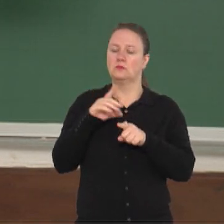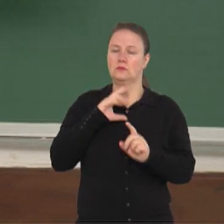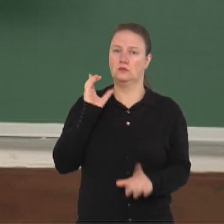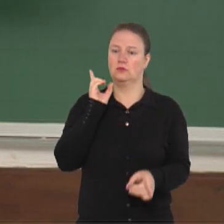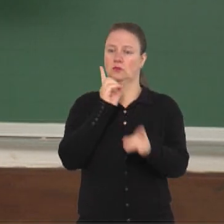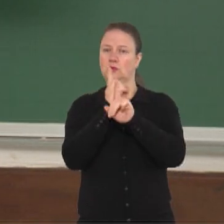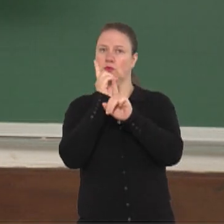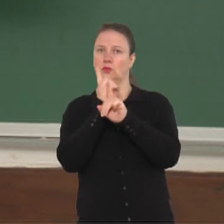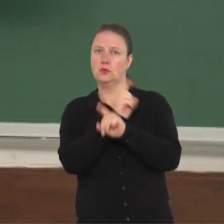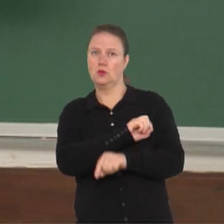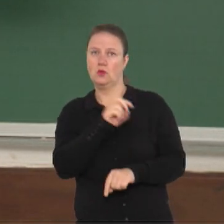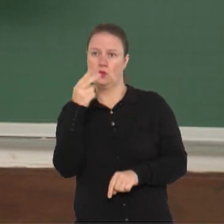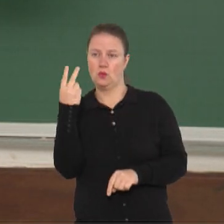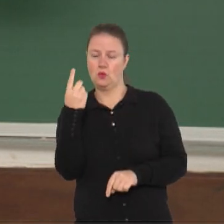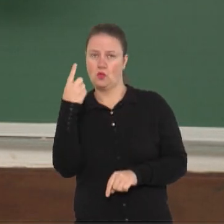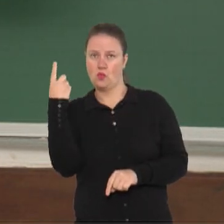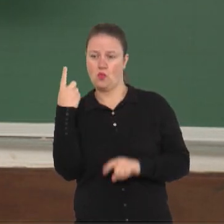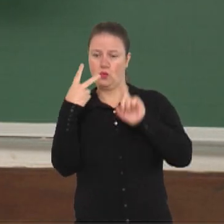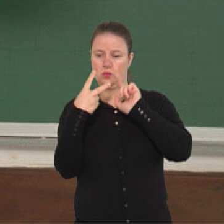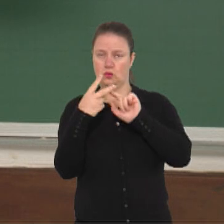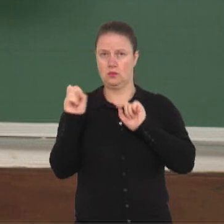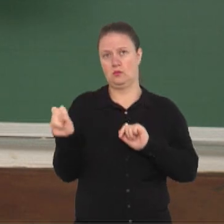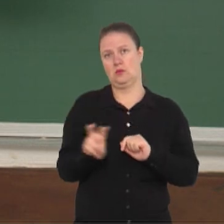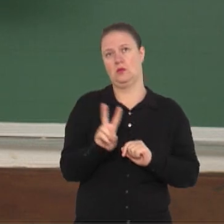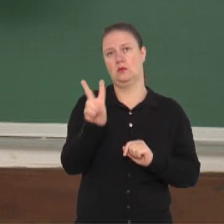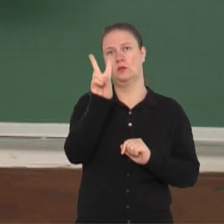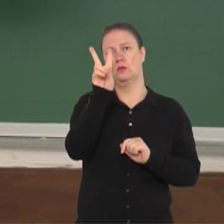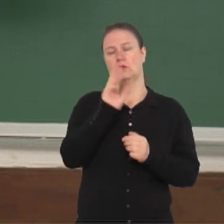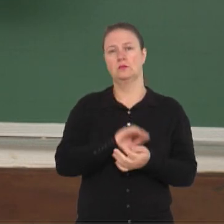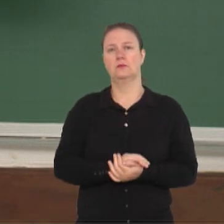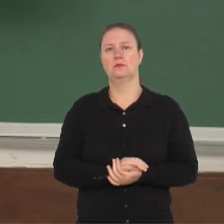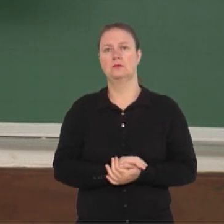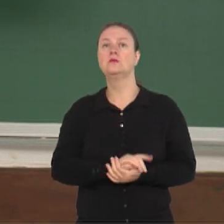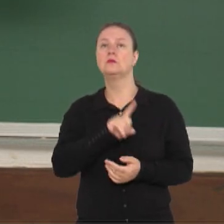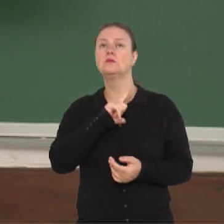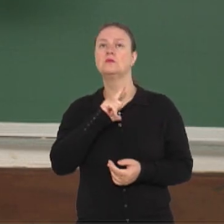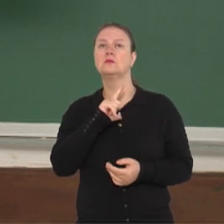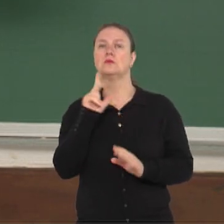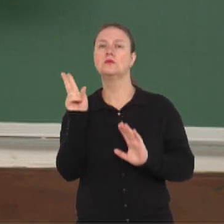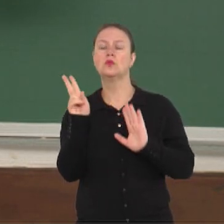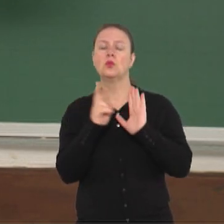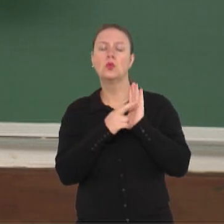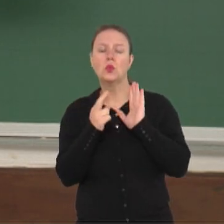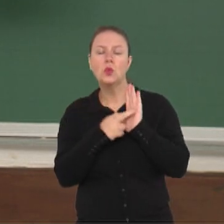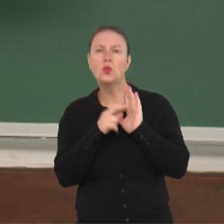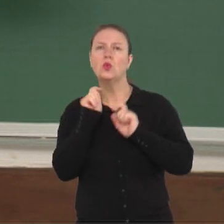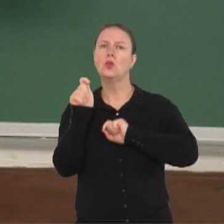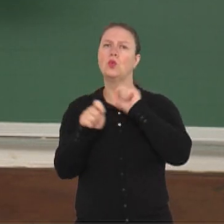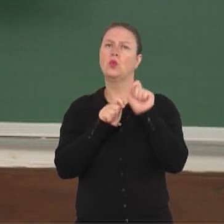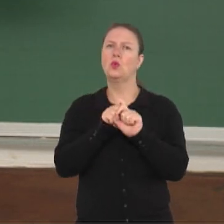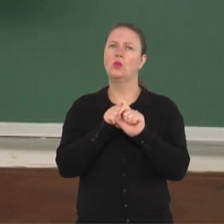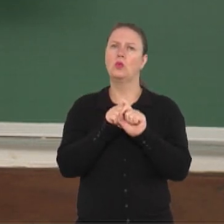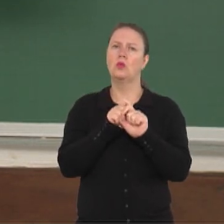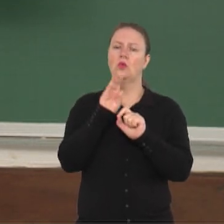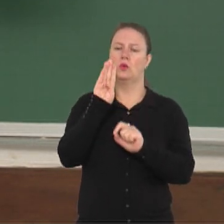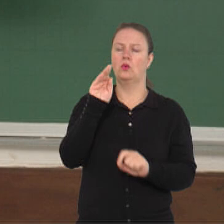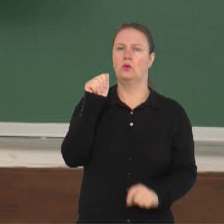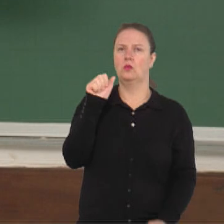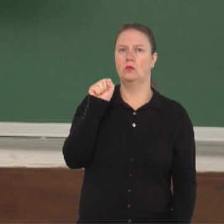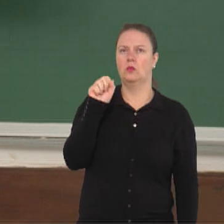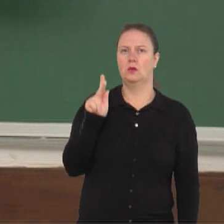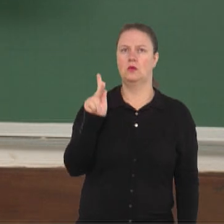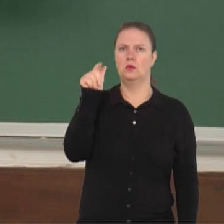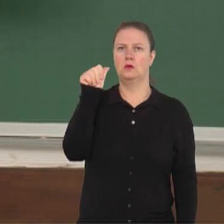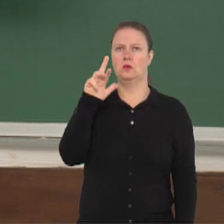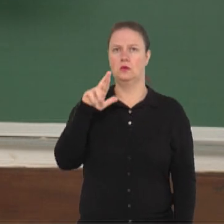valores, né, na solução da equação do segundo grau, resolvia lá por Bhaskara, pela forma resolutiva da equação do segundo